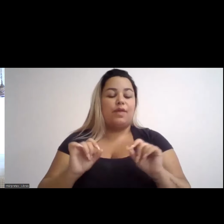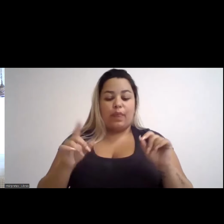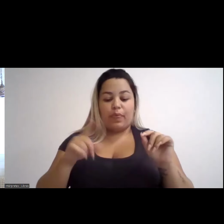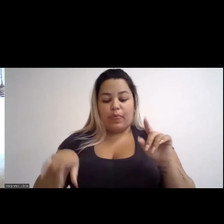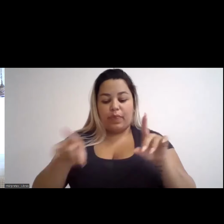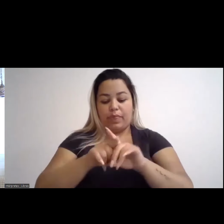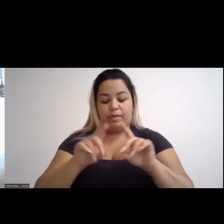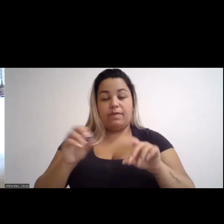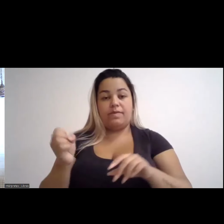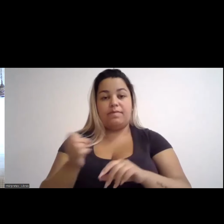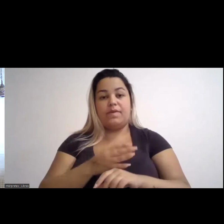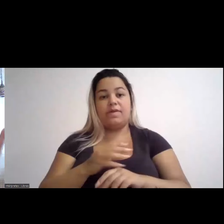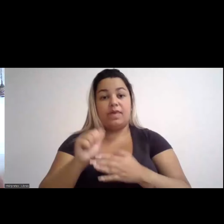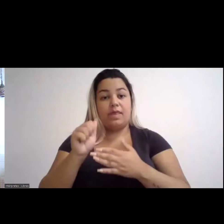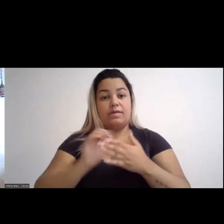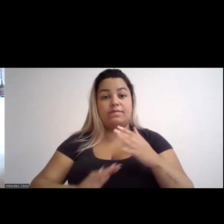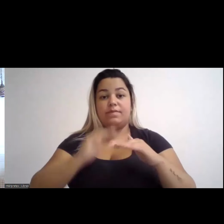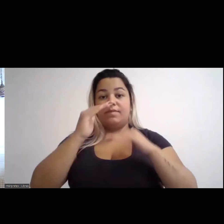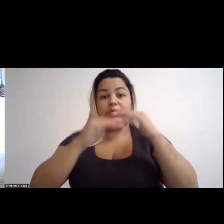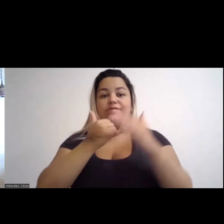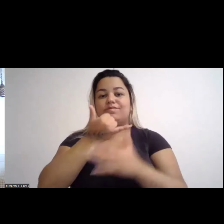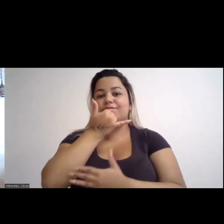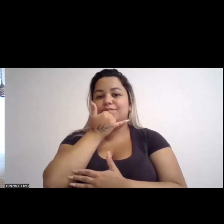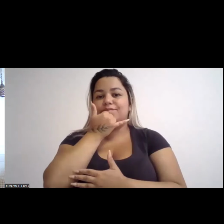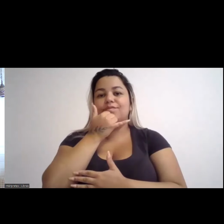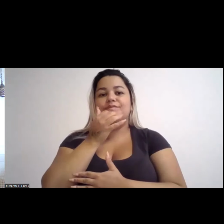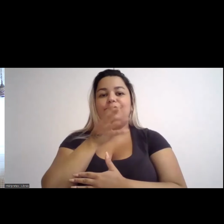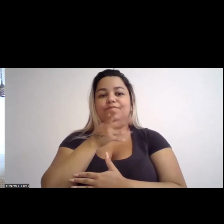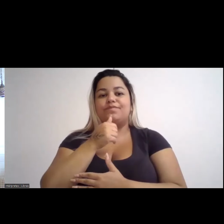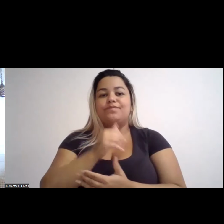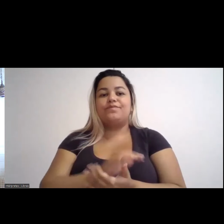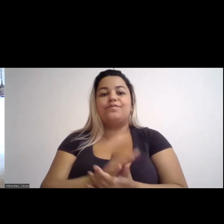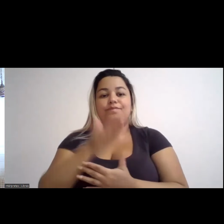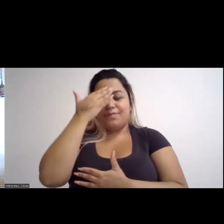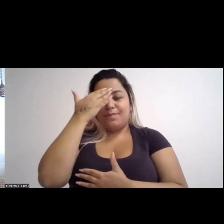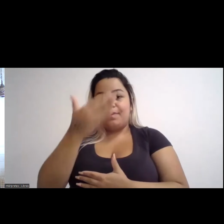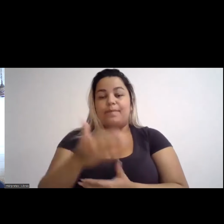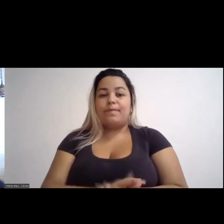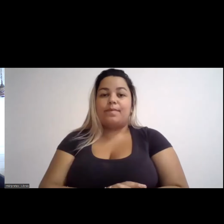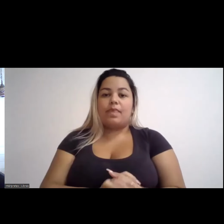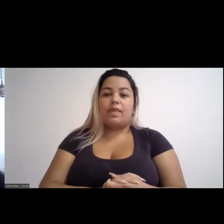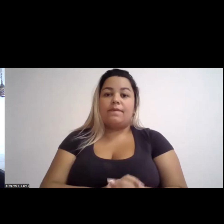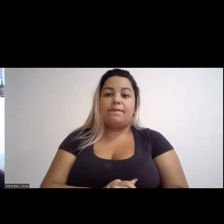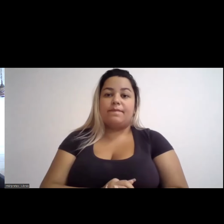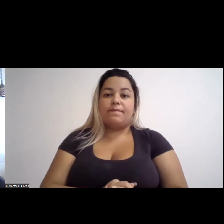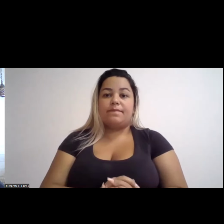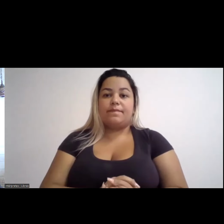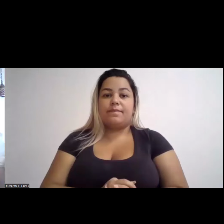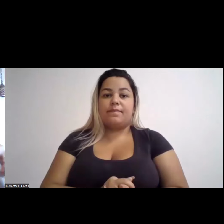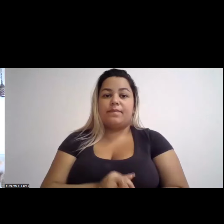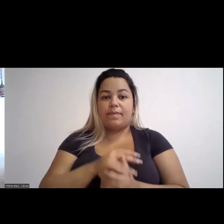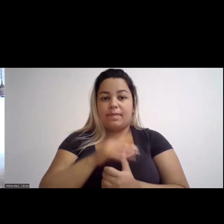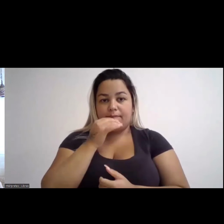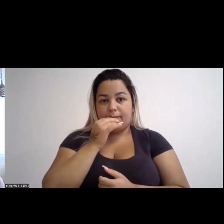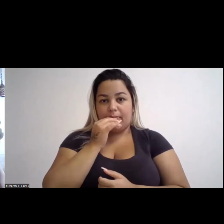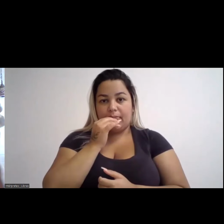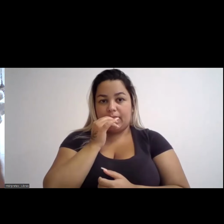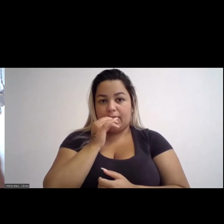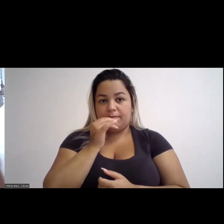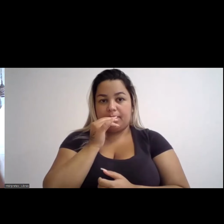nova agenda de desenvolvimento. Desculpem ter passado o tempo. Muito obrigada.